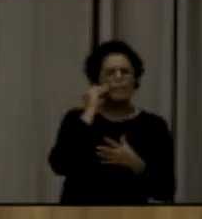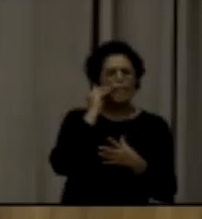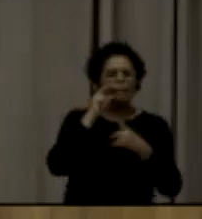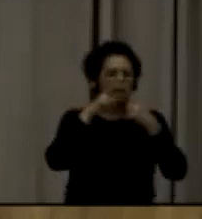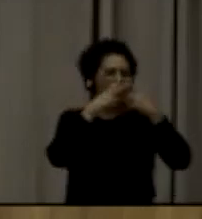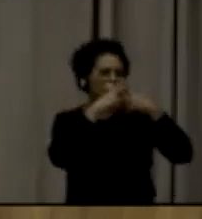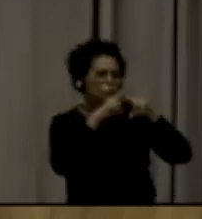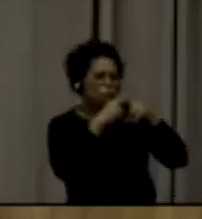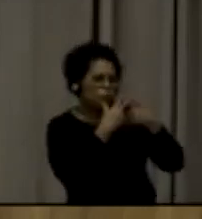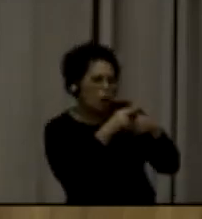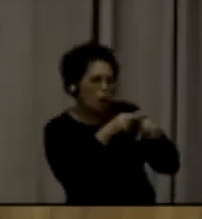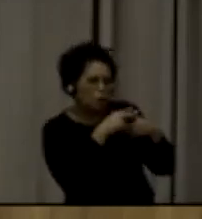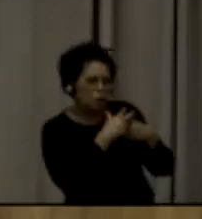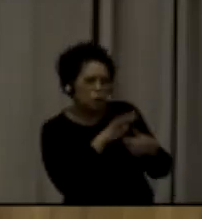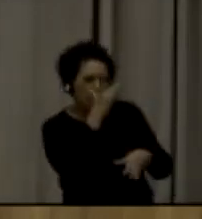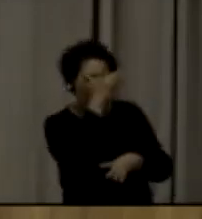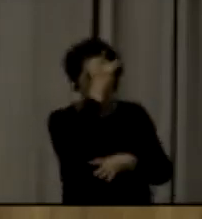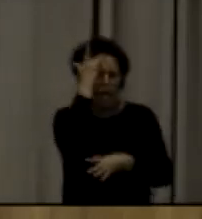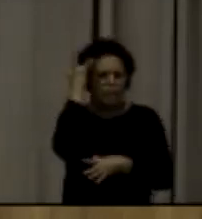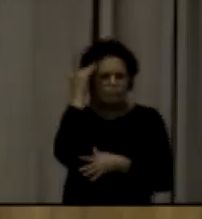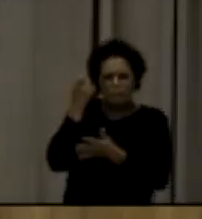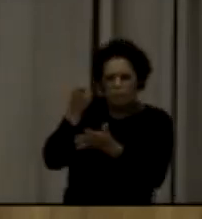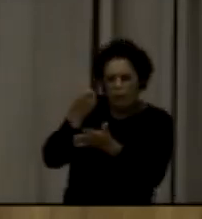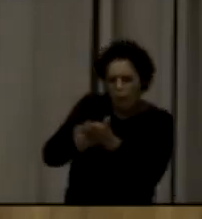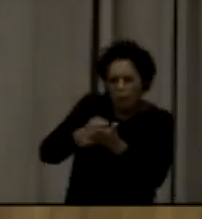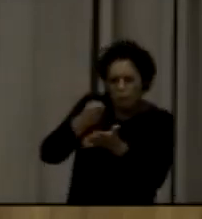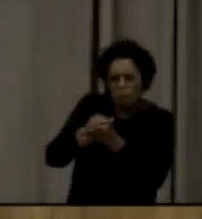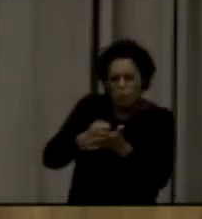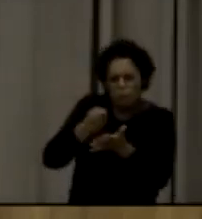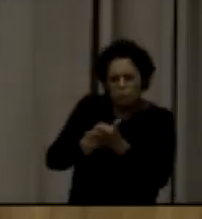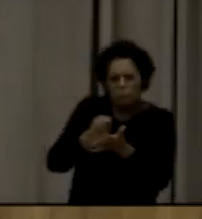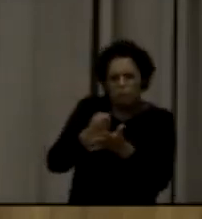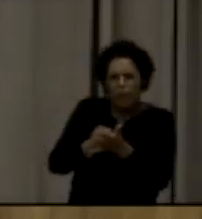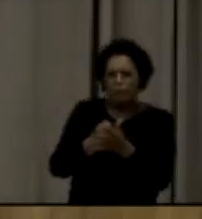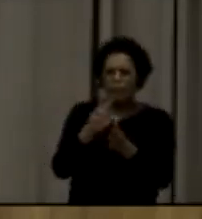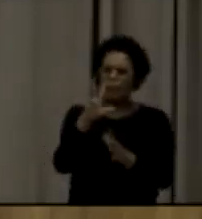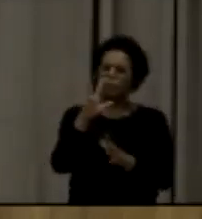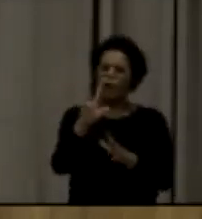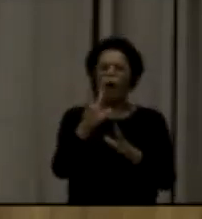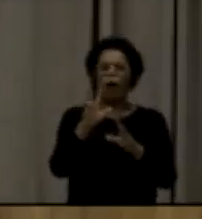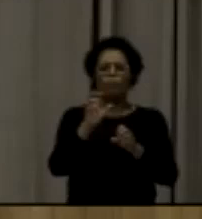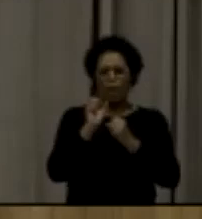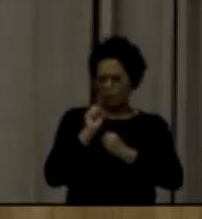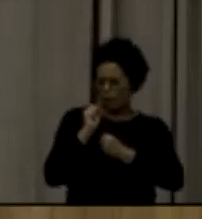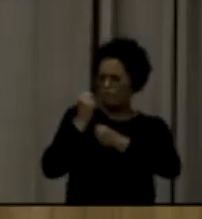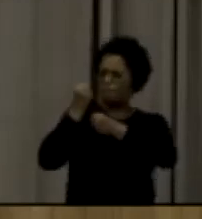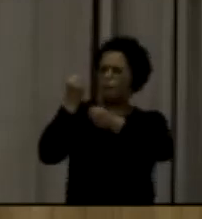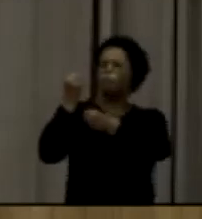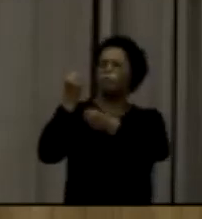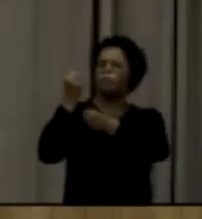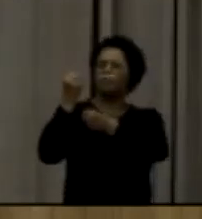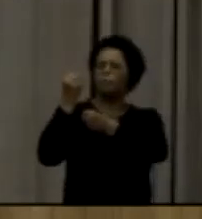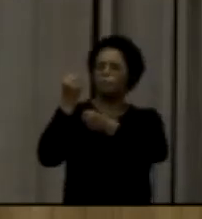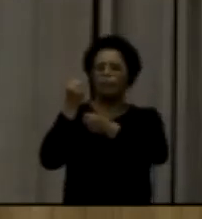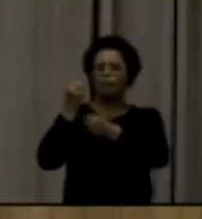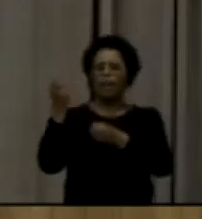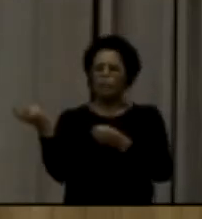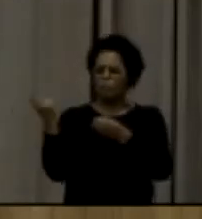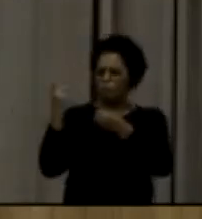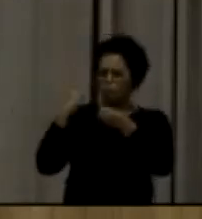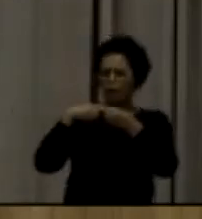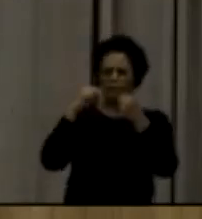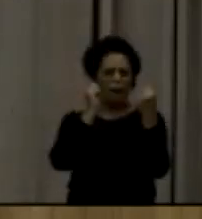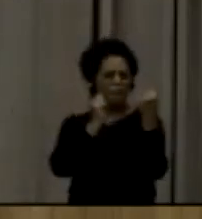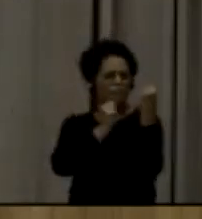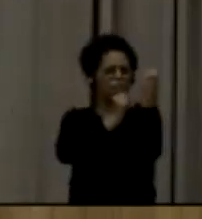ali passando no seu território. Então ele lutava, ele era como Hércules, recuperava a força toda vez que ele tocava na terra. Toda vez que ele tocava na